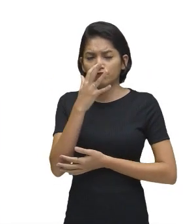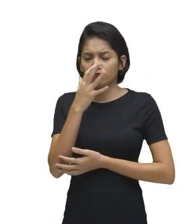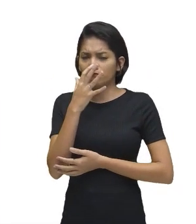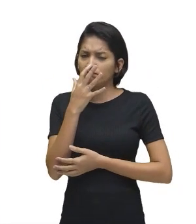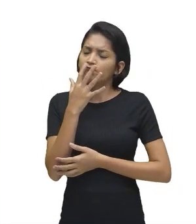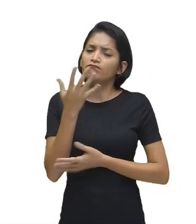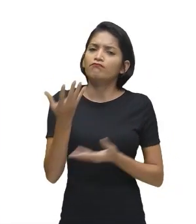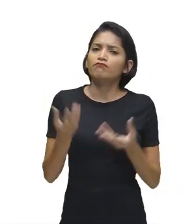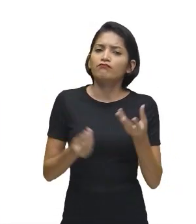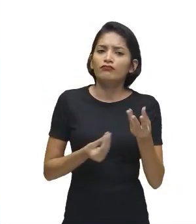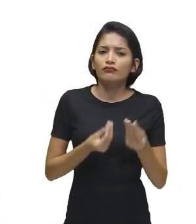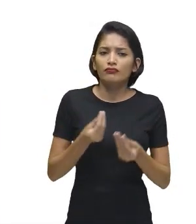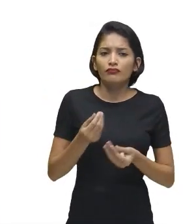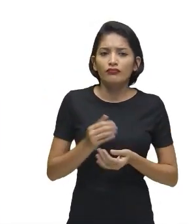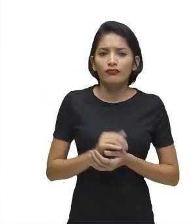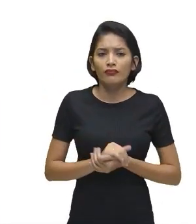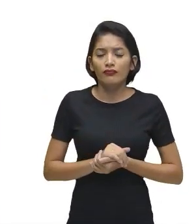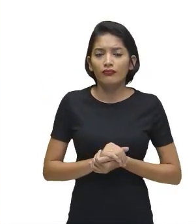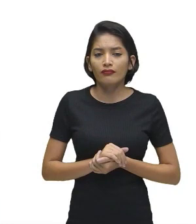eram